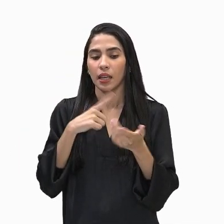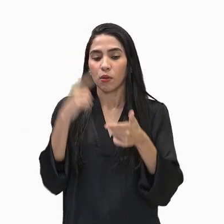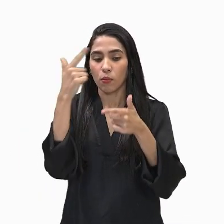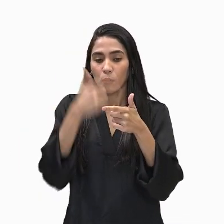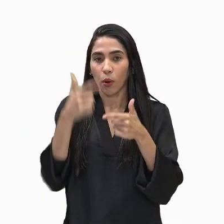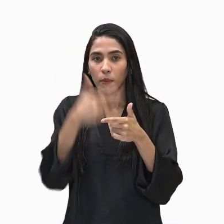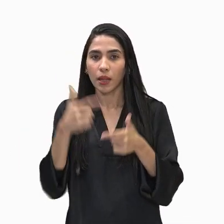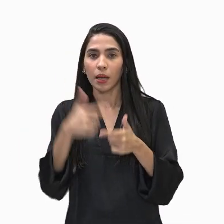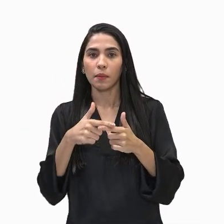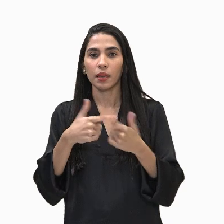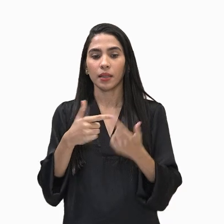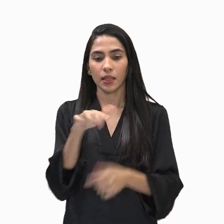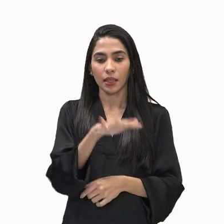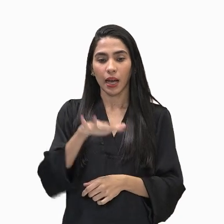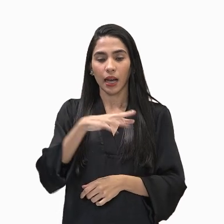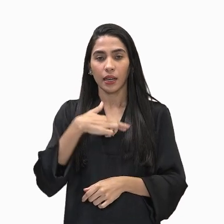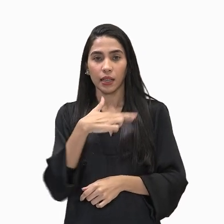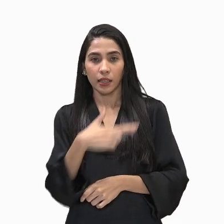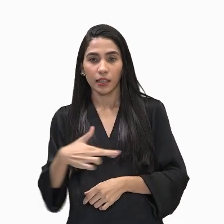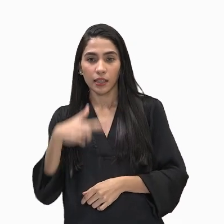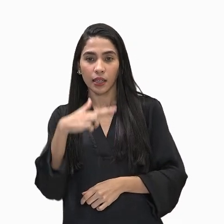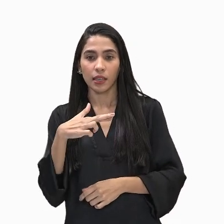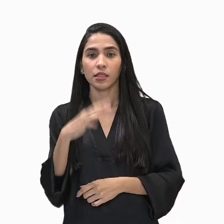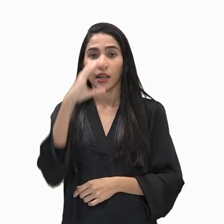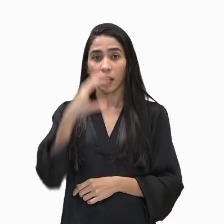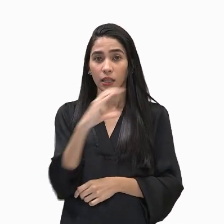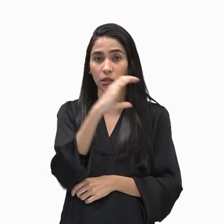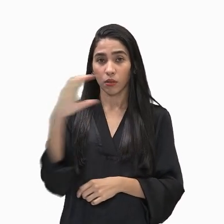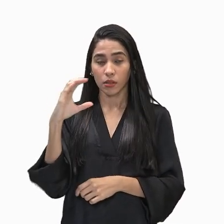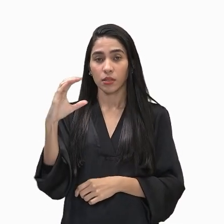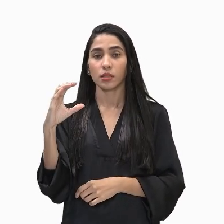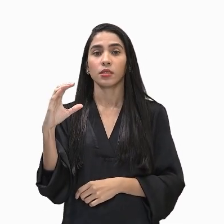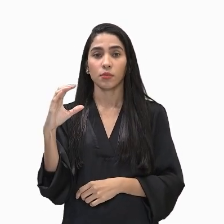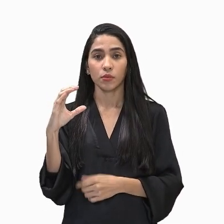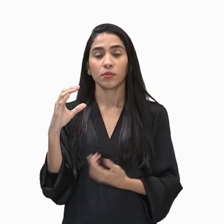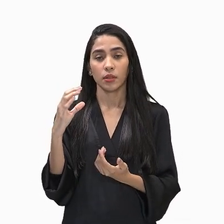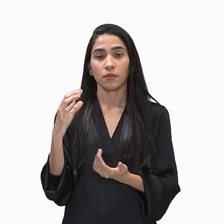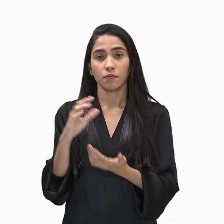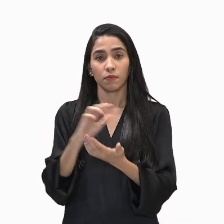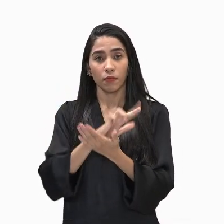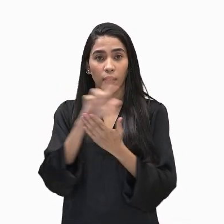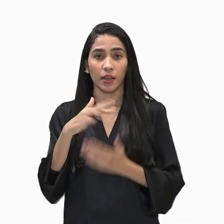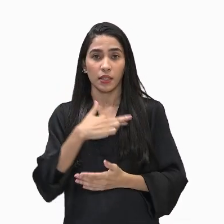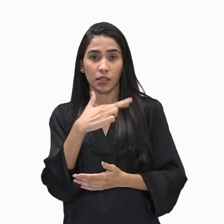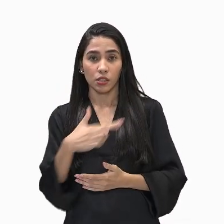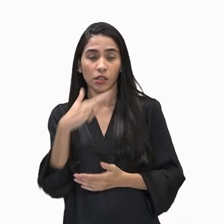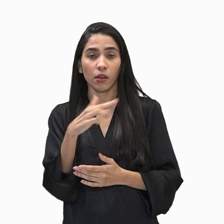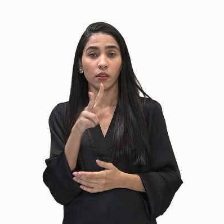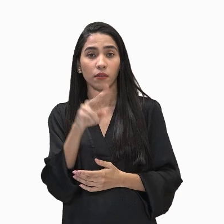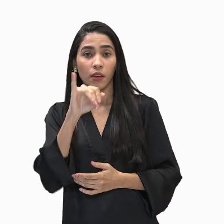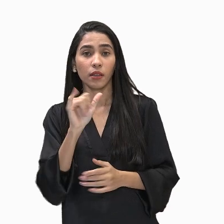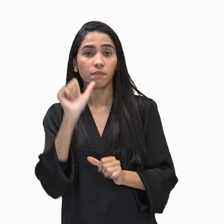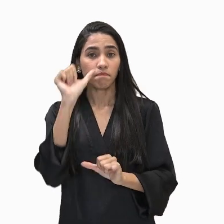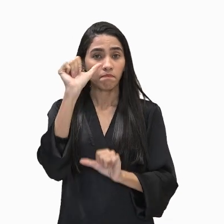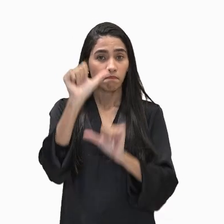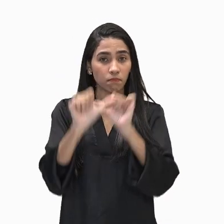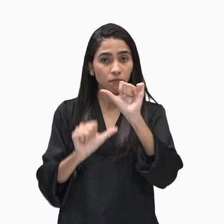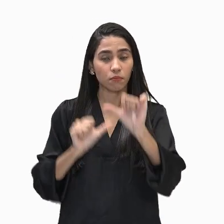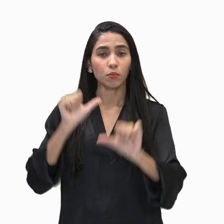igreja, tá? Na igreja, no catolicismo, no cristianismo como um todo, e aí muda, né? Faz